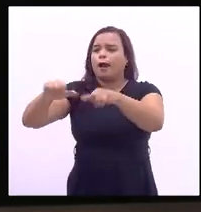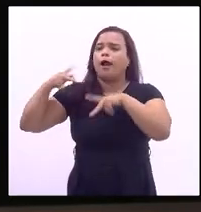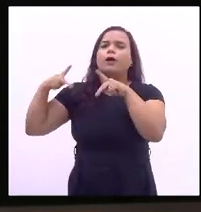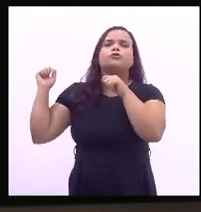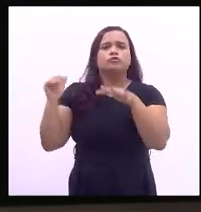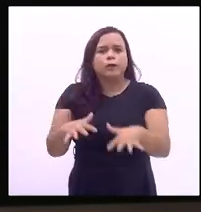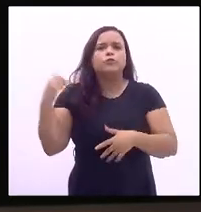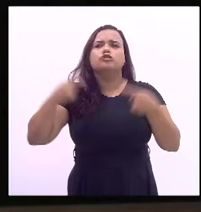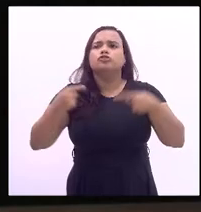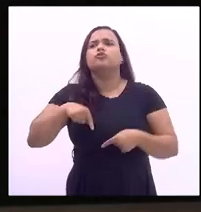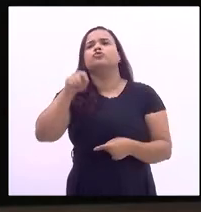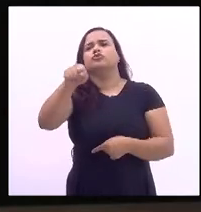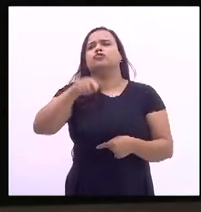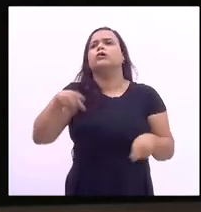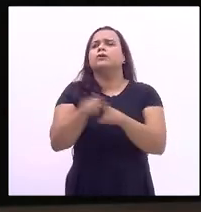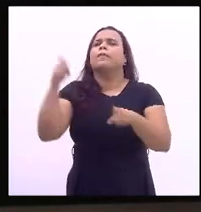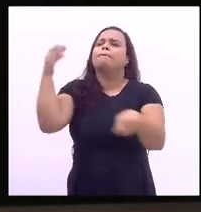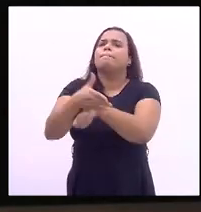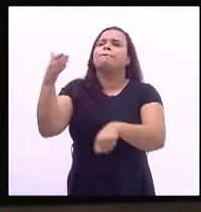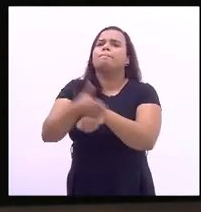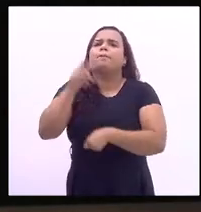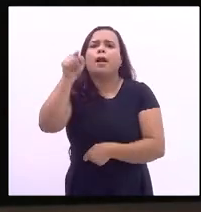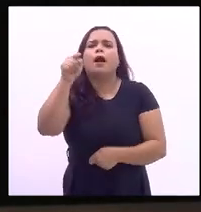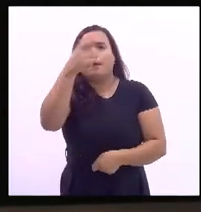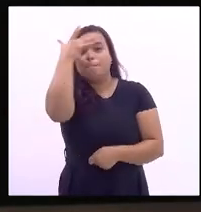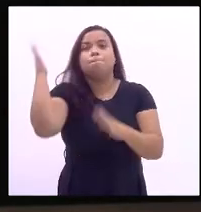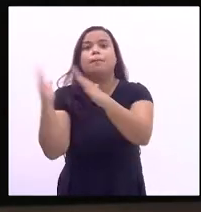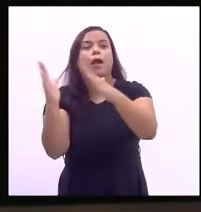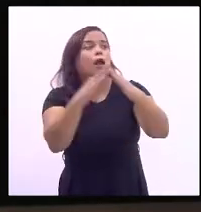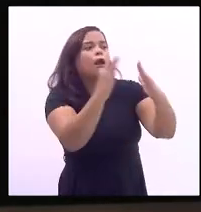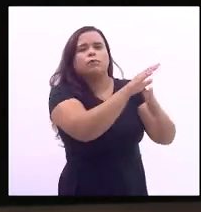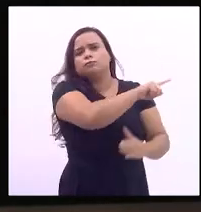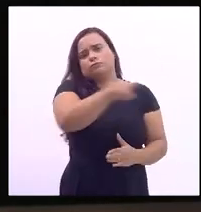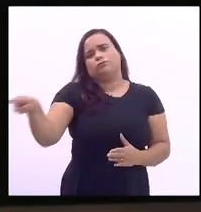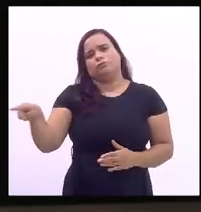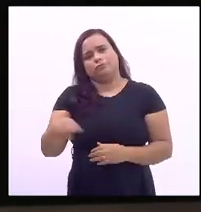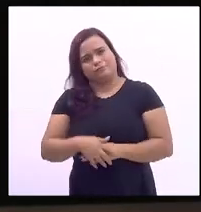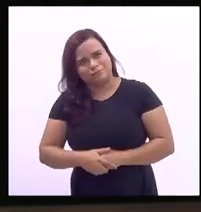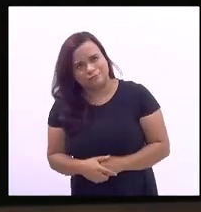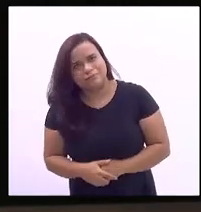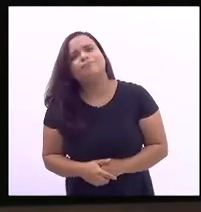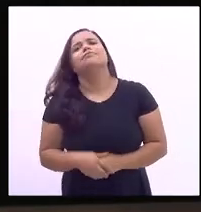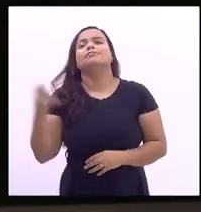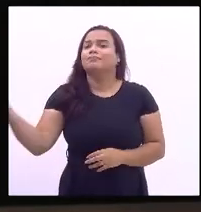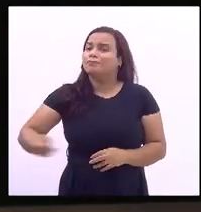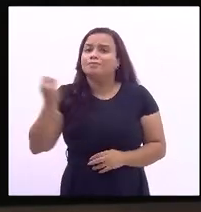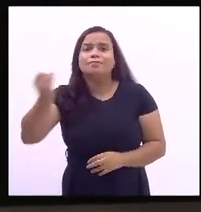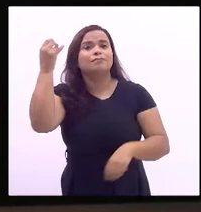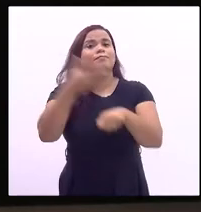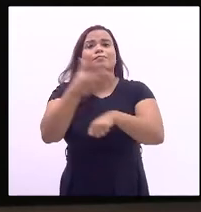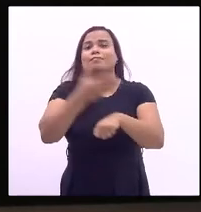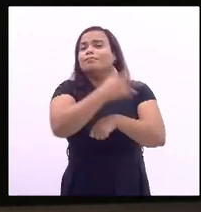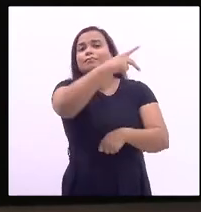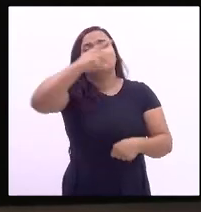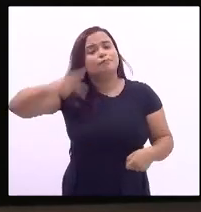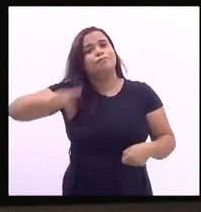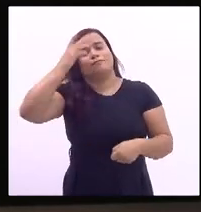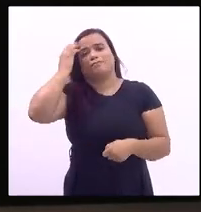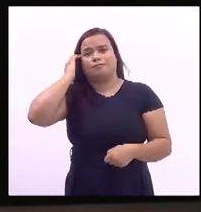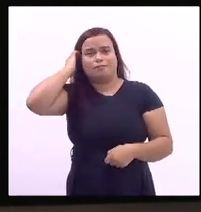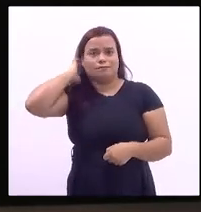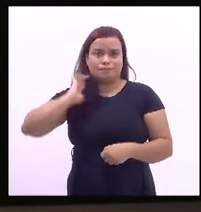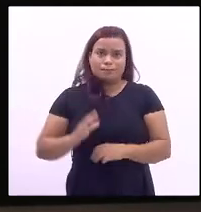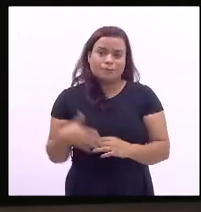para discutir inclusive com a participação dos moradores é importante a participação dos moradores